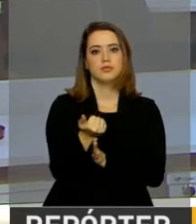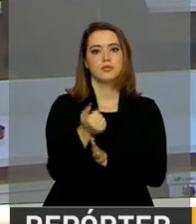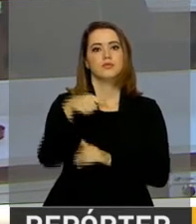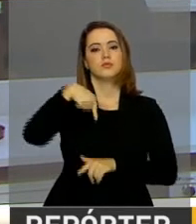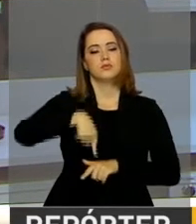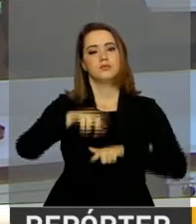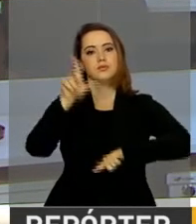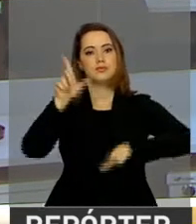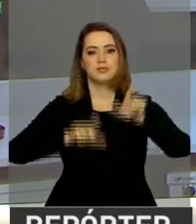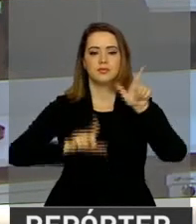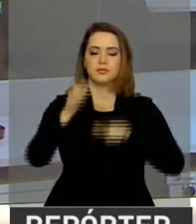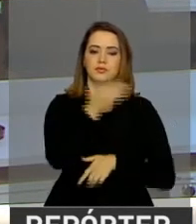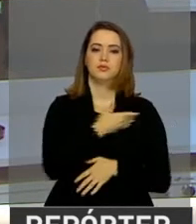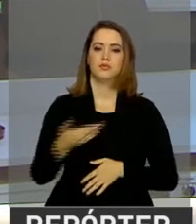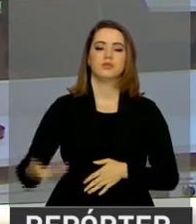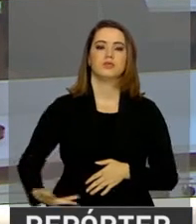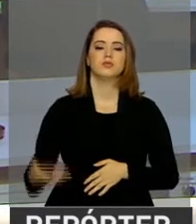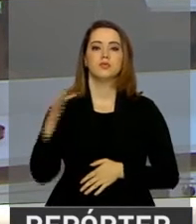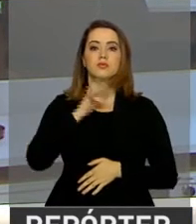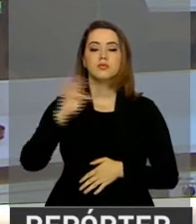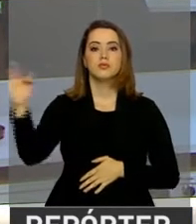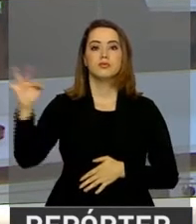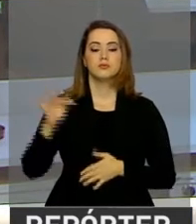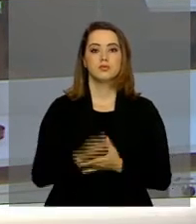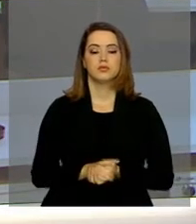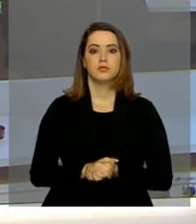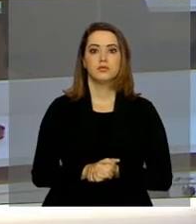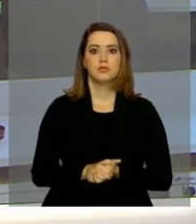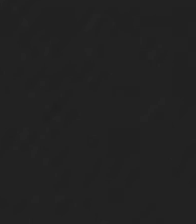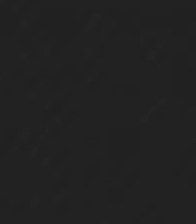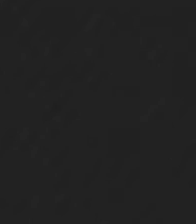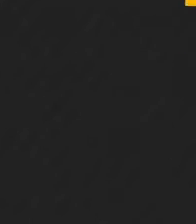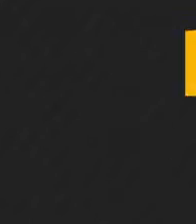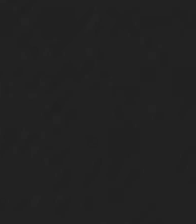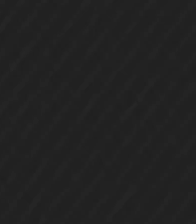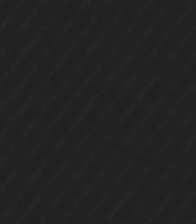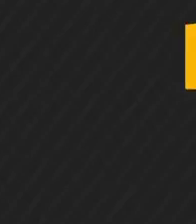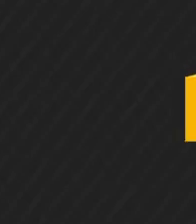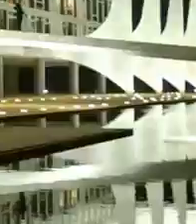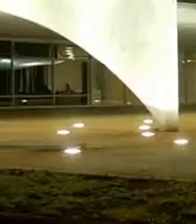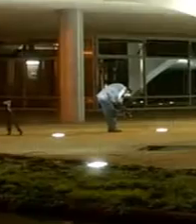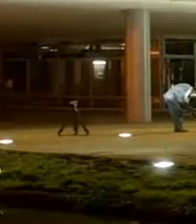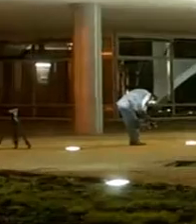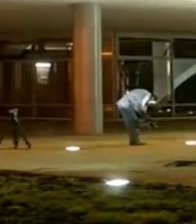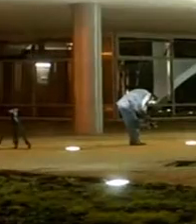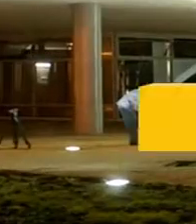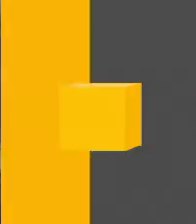Continue com a gente na NBR, a TV do Governo Federal.